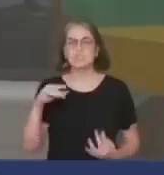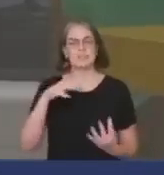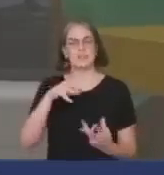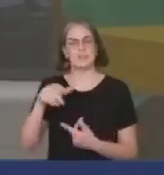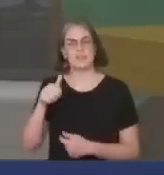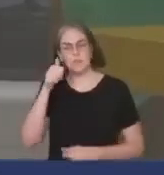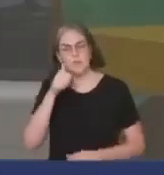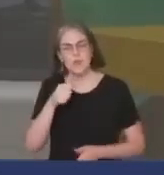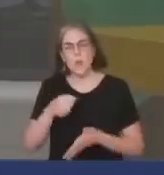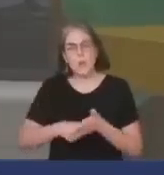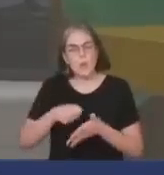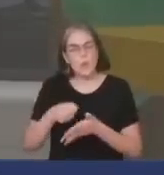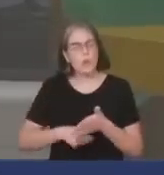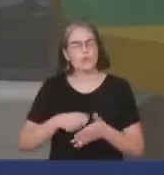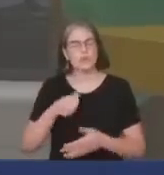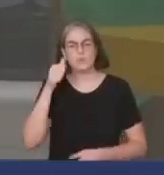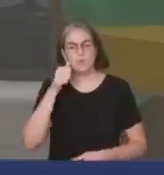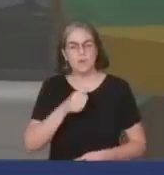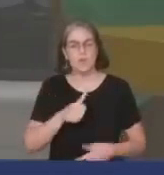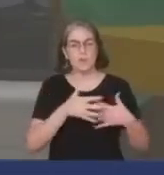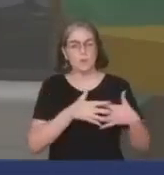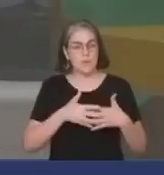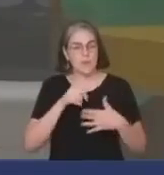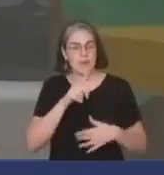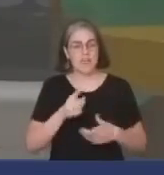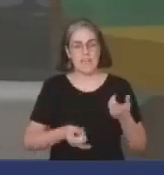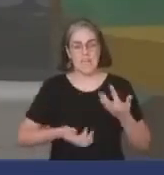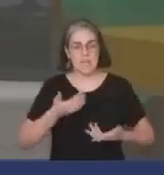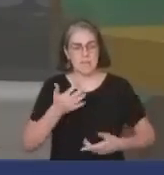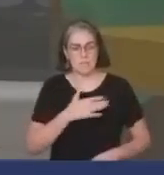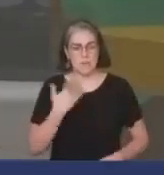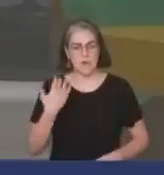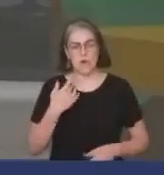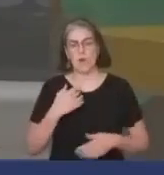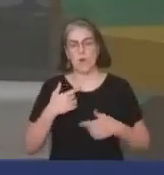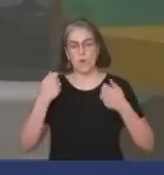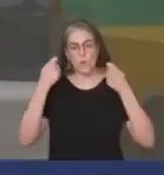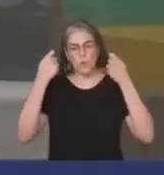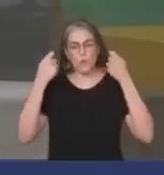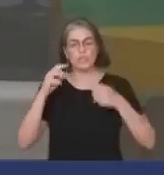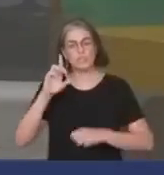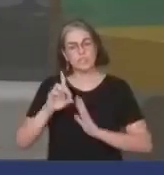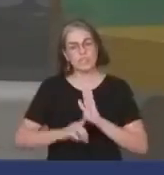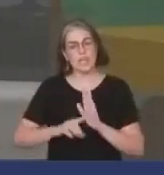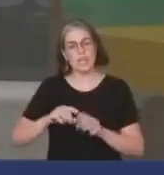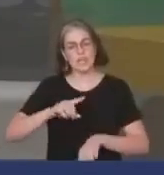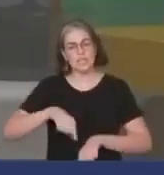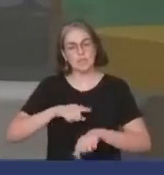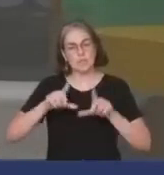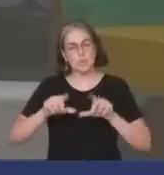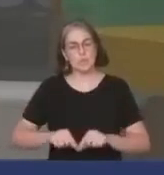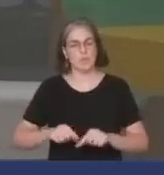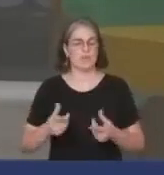de luta e de luta, onde mulheres americanas foram queimadas pelo direito a trabalhar menos nos Estados Unidos. É assim que